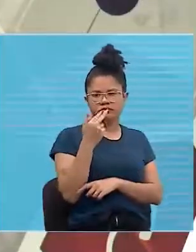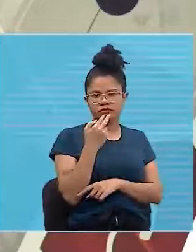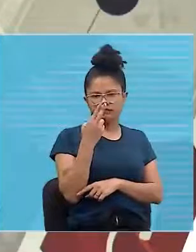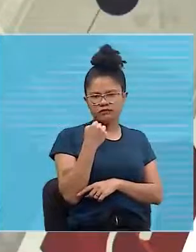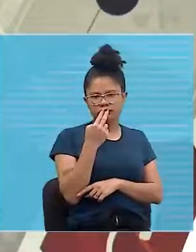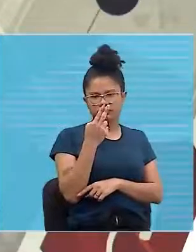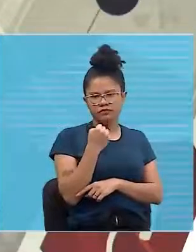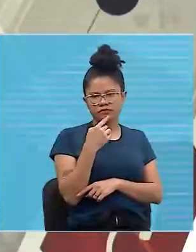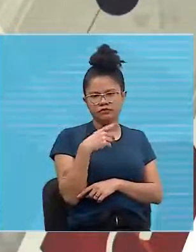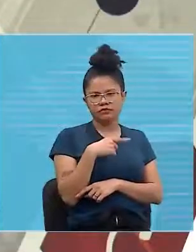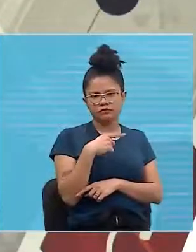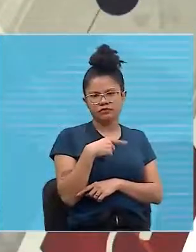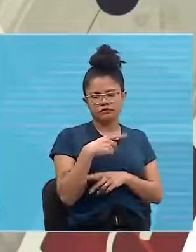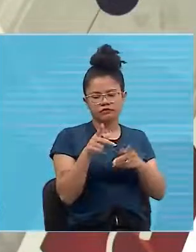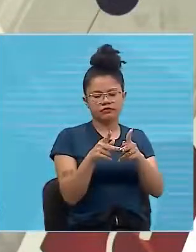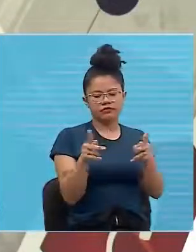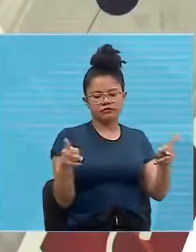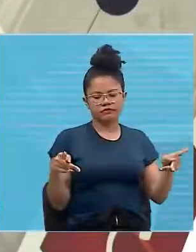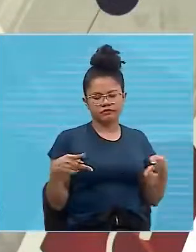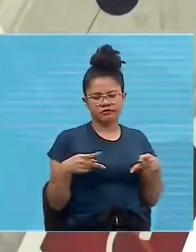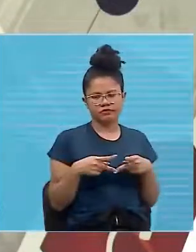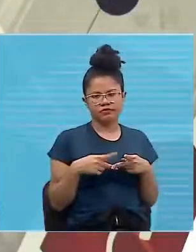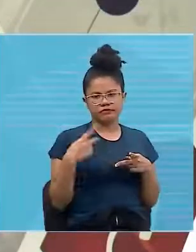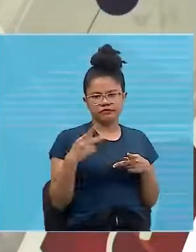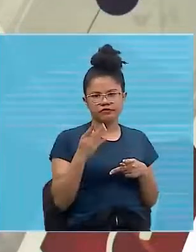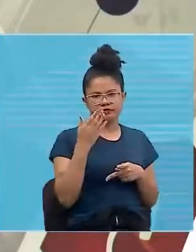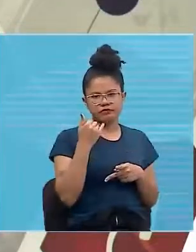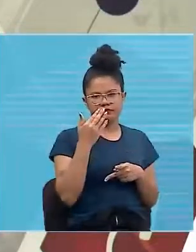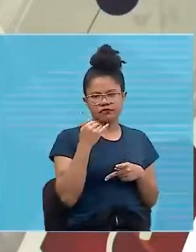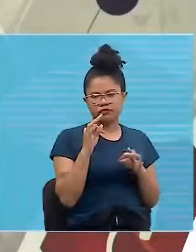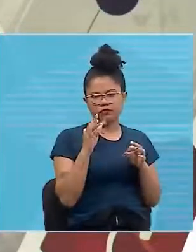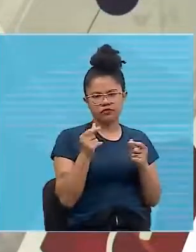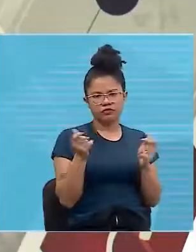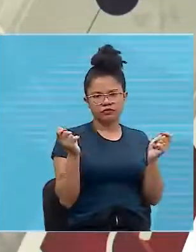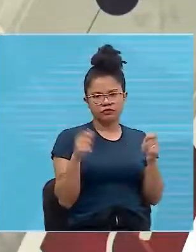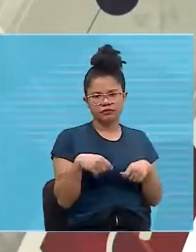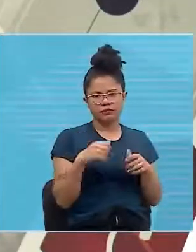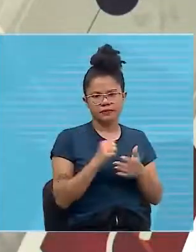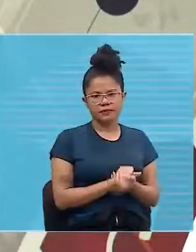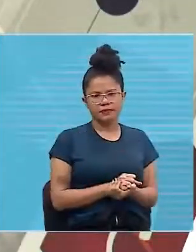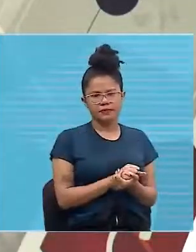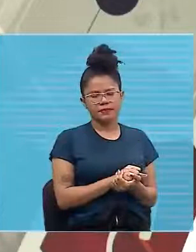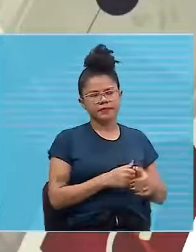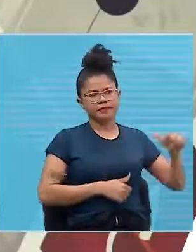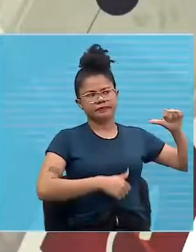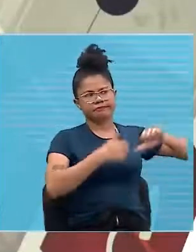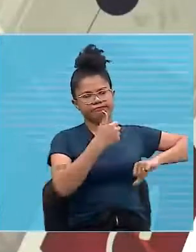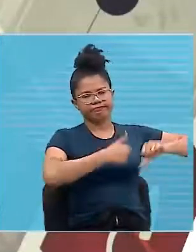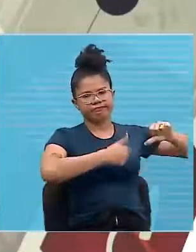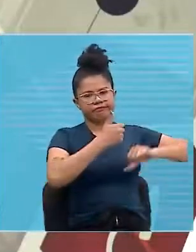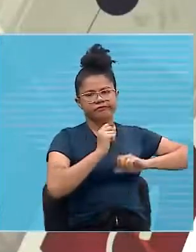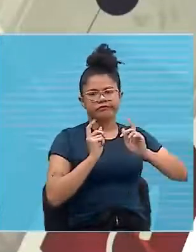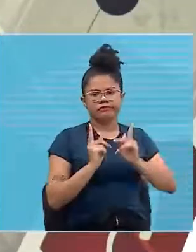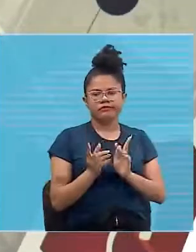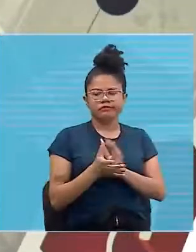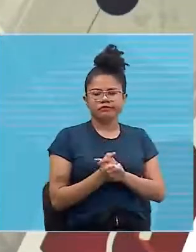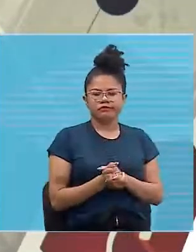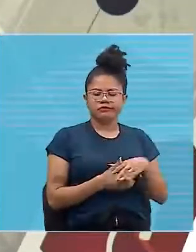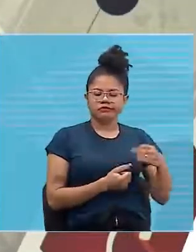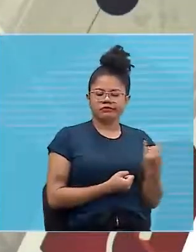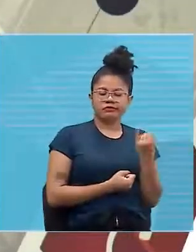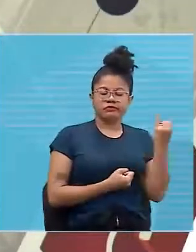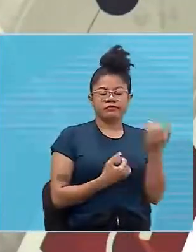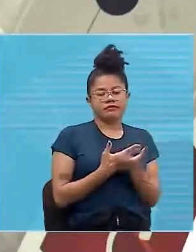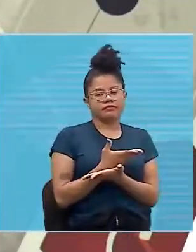fazer o prato a dieta de vocês tudo isso ela tem que levar em consideração por isso que é importante